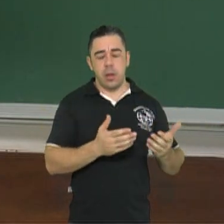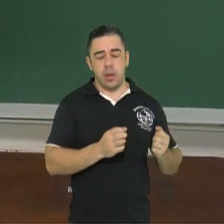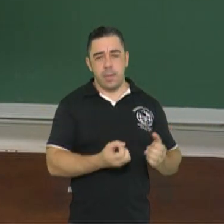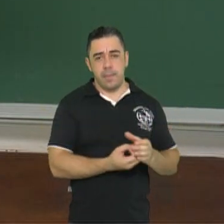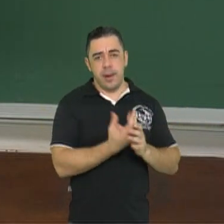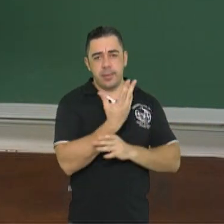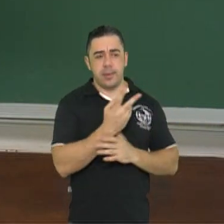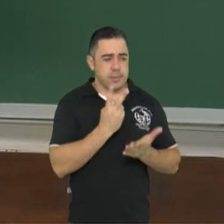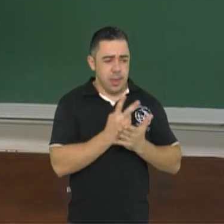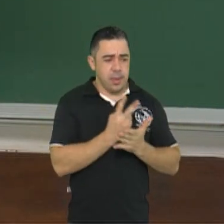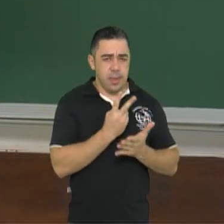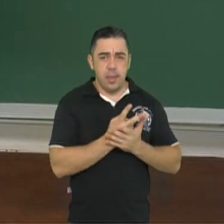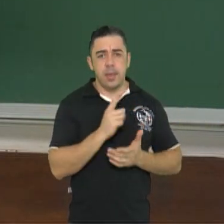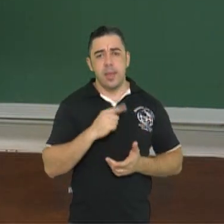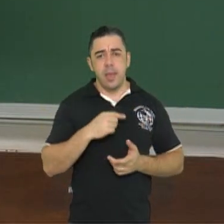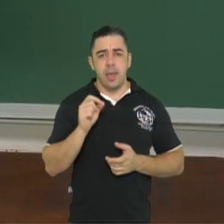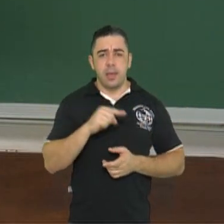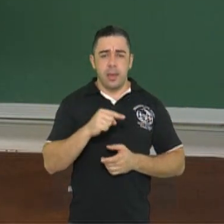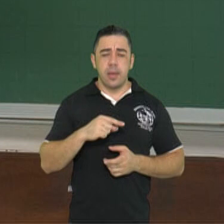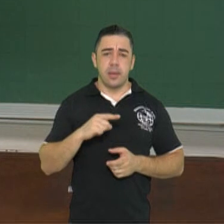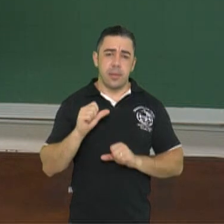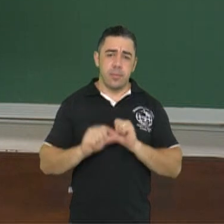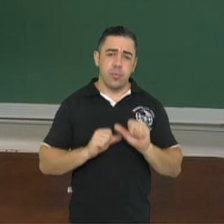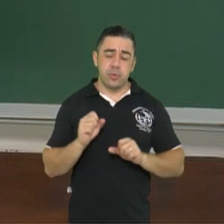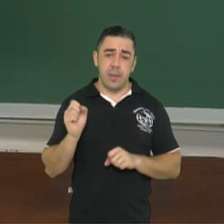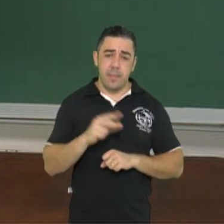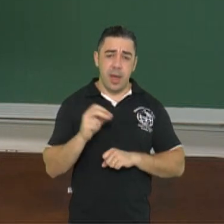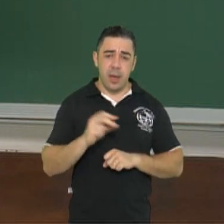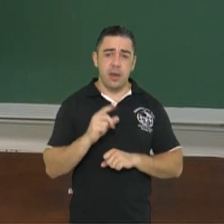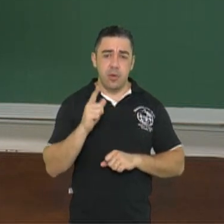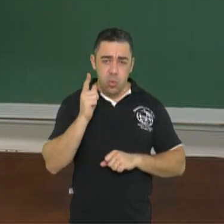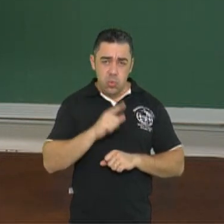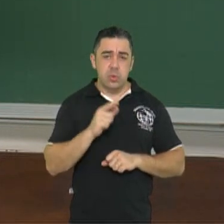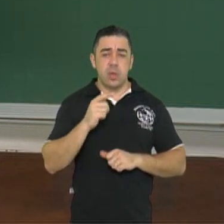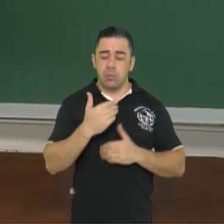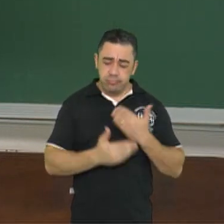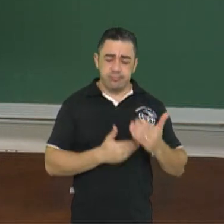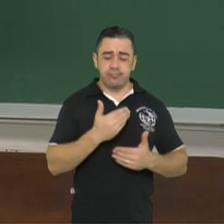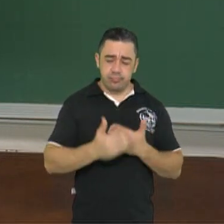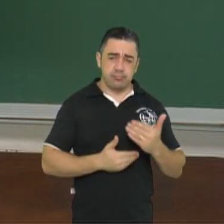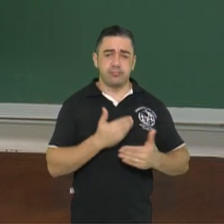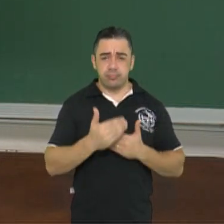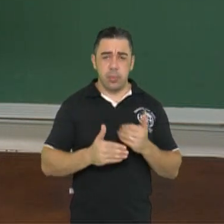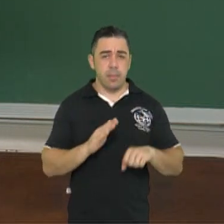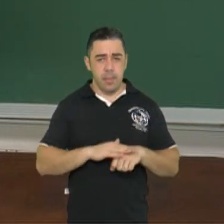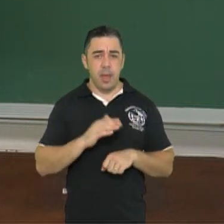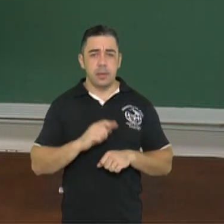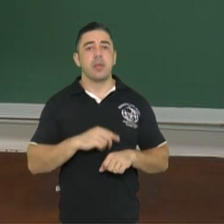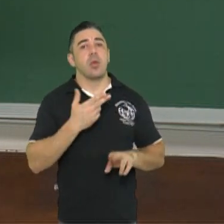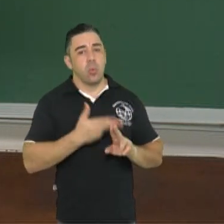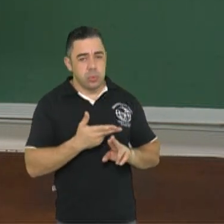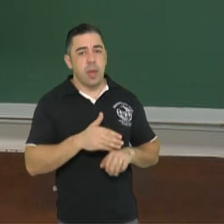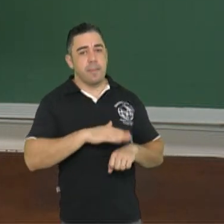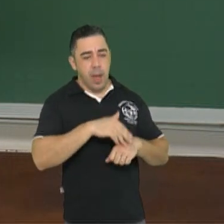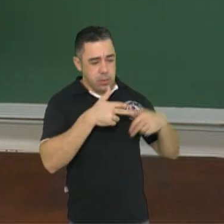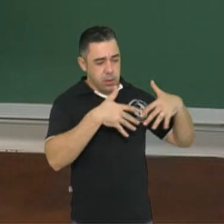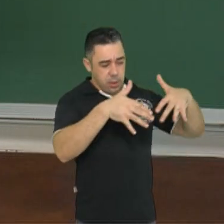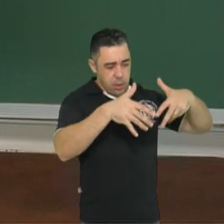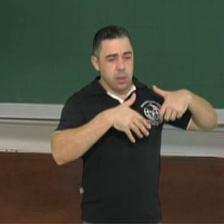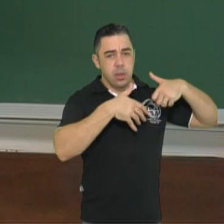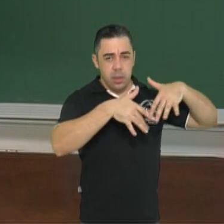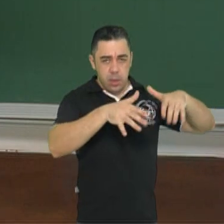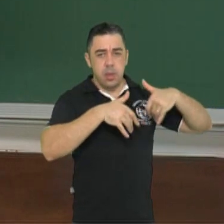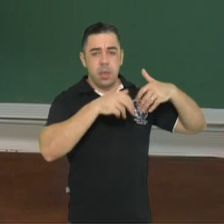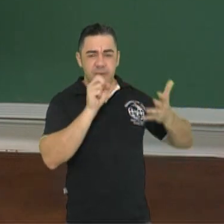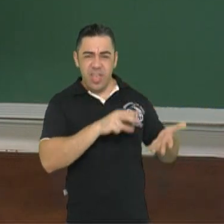coisa. As pragas que estão ali vão conseguindo consumir sempre, né? Vão se reproduzindo mais, então você tem que usar mais agrotóxico. O